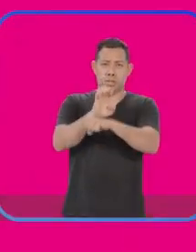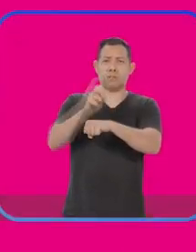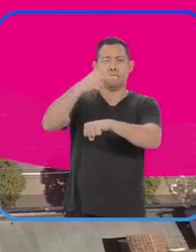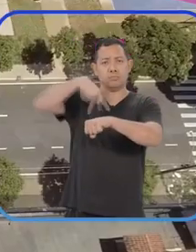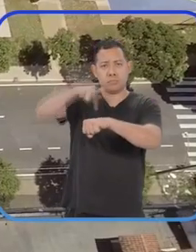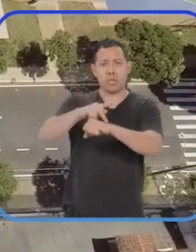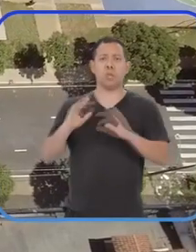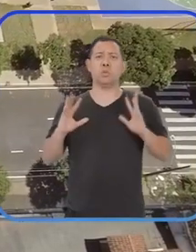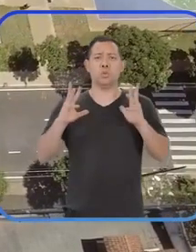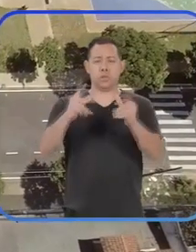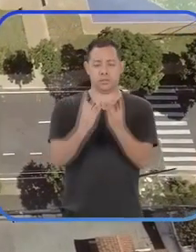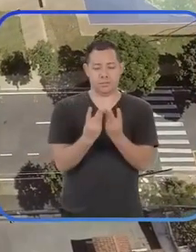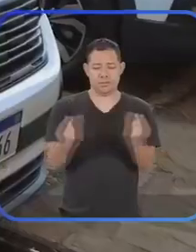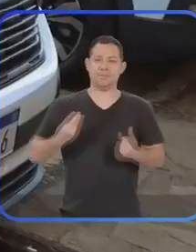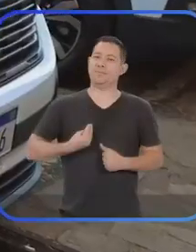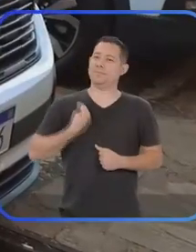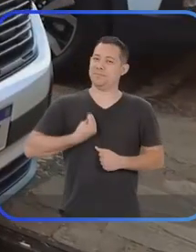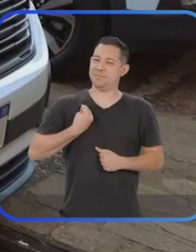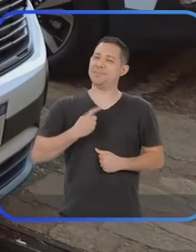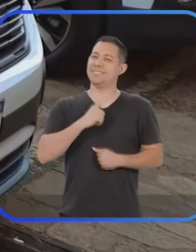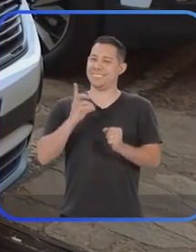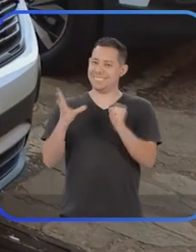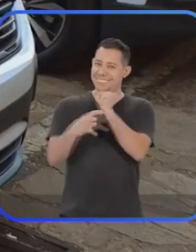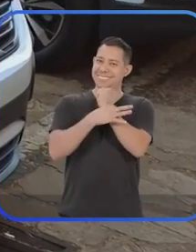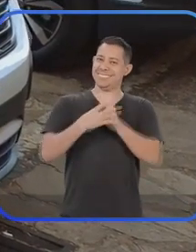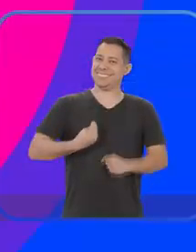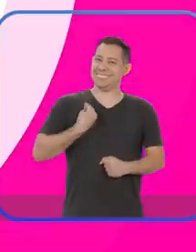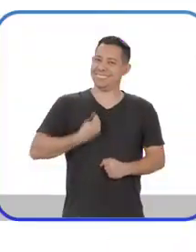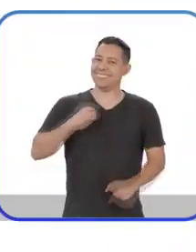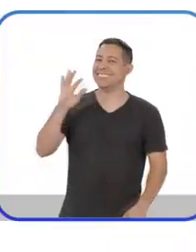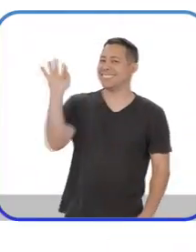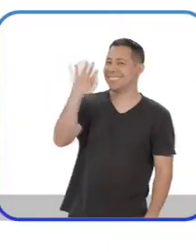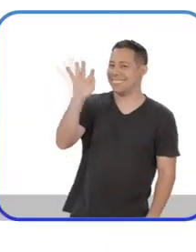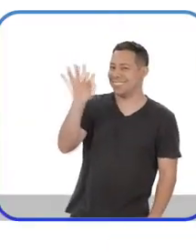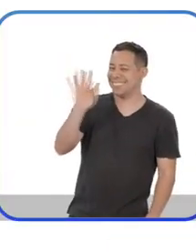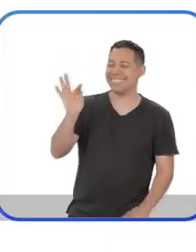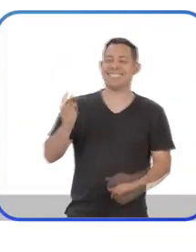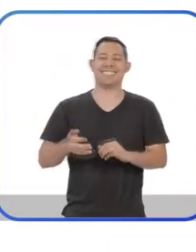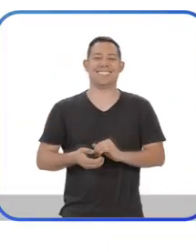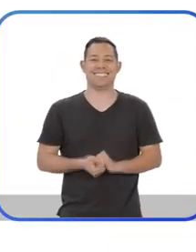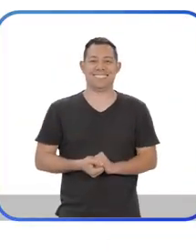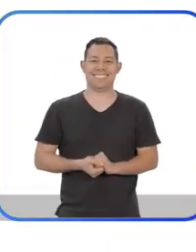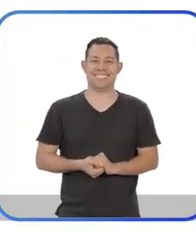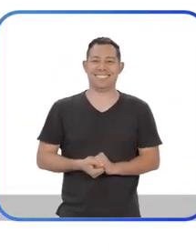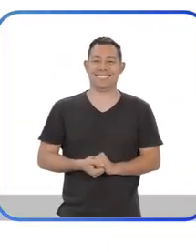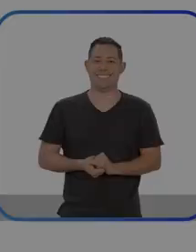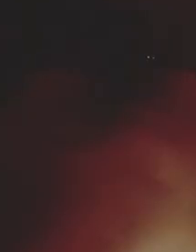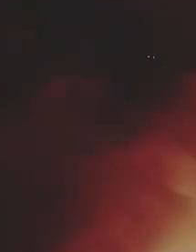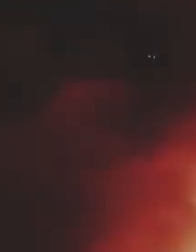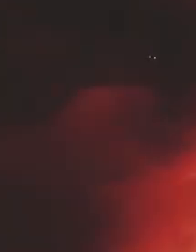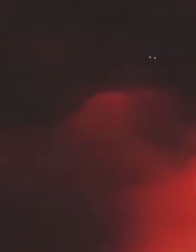país. Tem qualidade de vida e é mais segura para se viver. Essa é a nossa Franca.